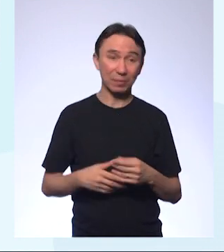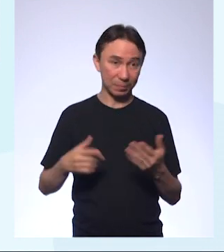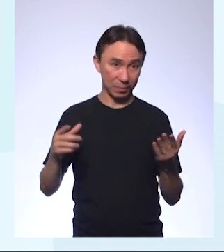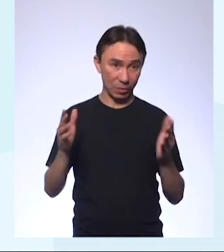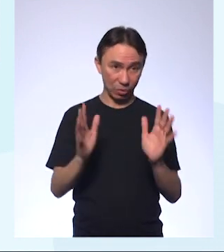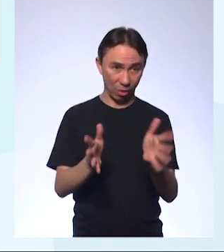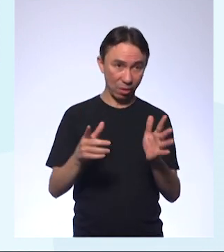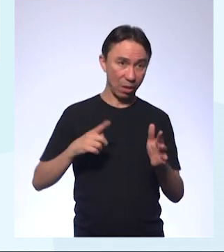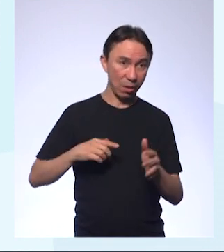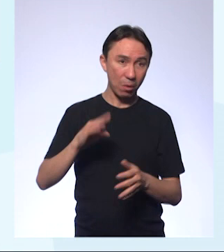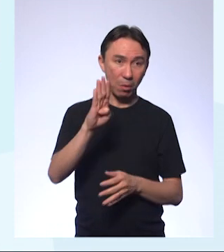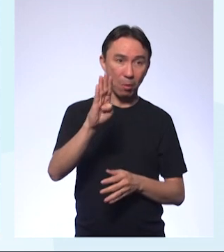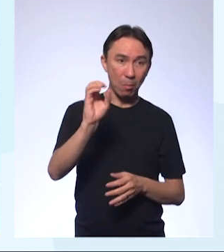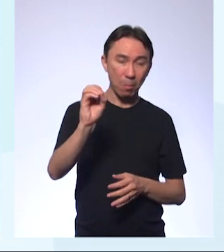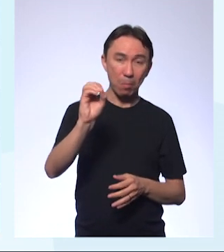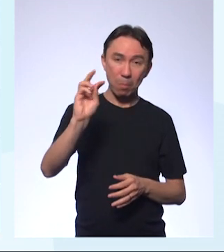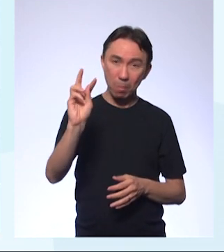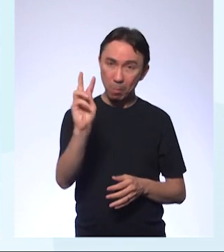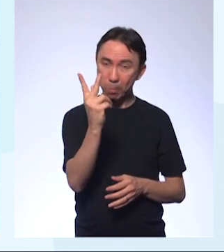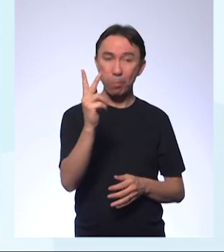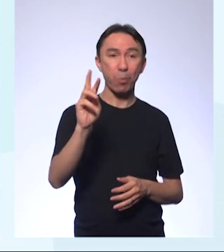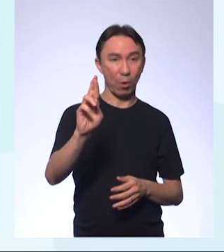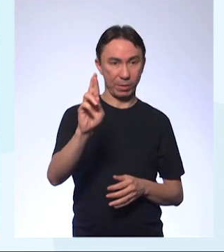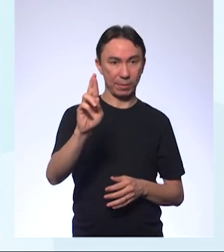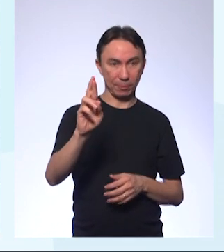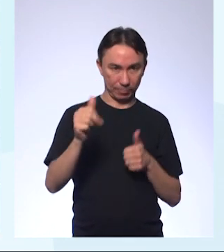Bohr. Pode dar continuidade.